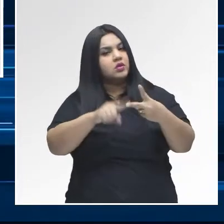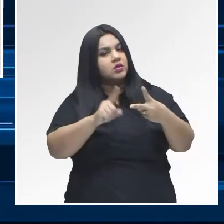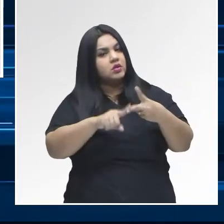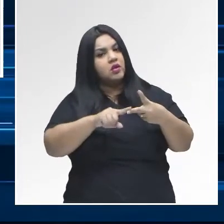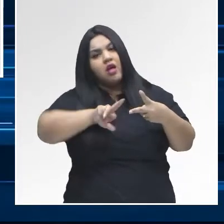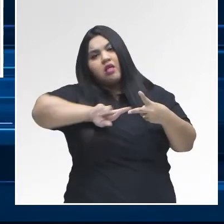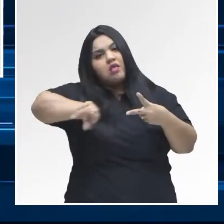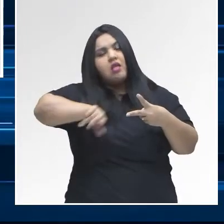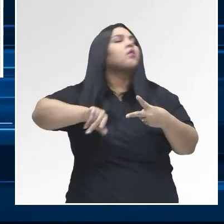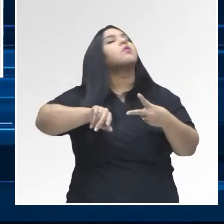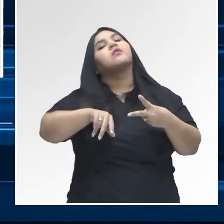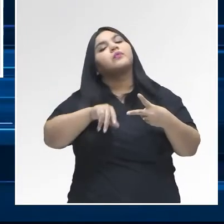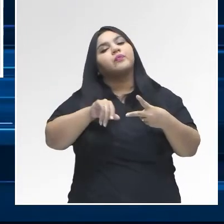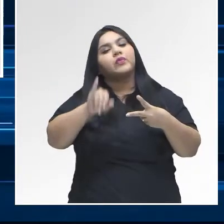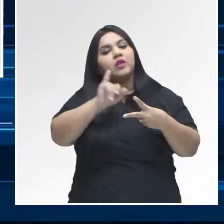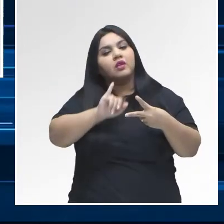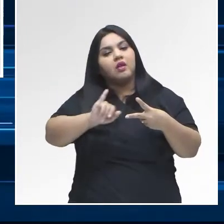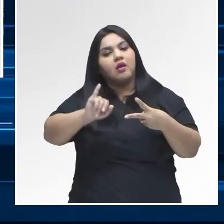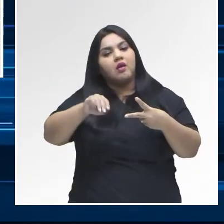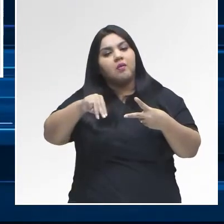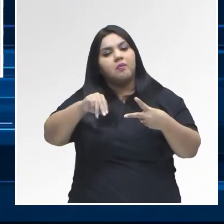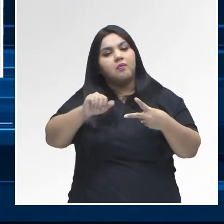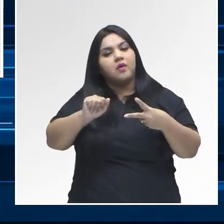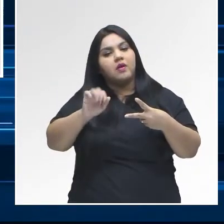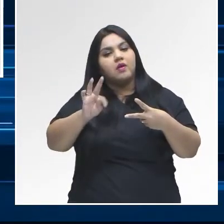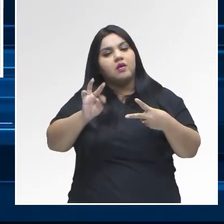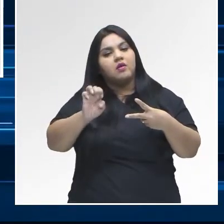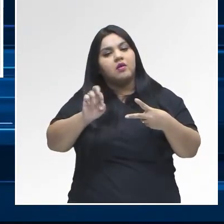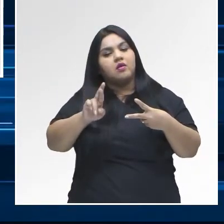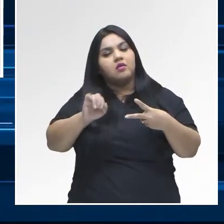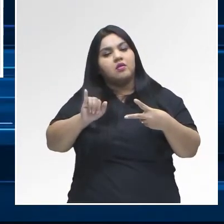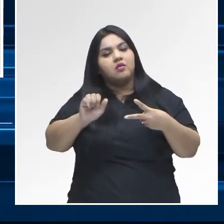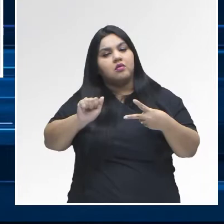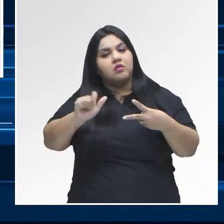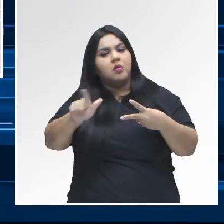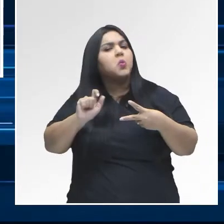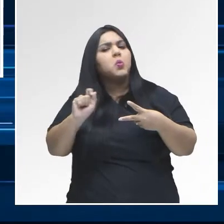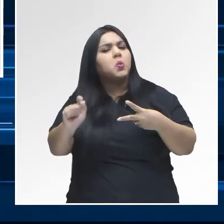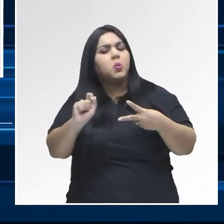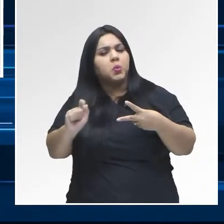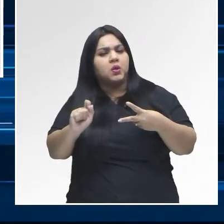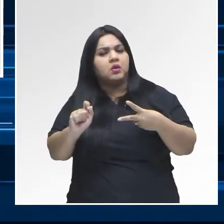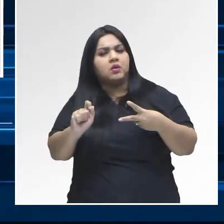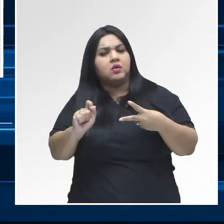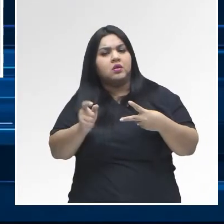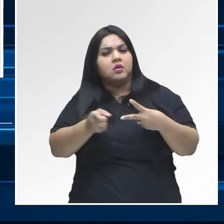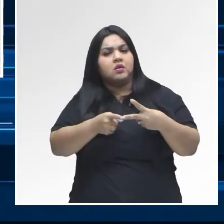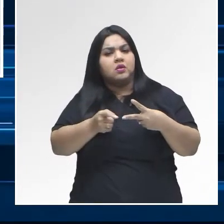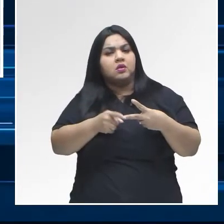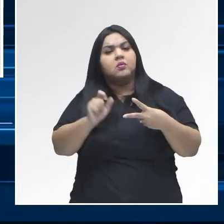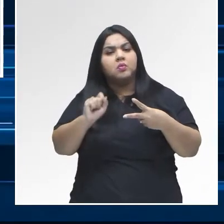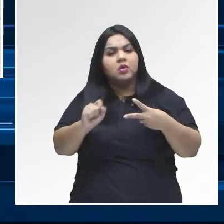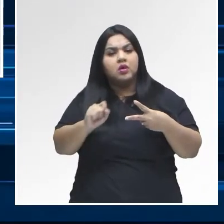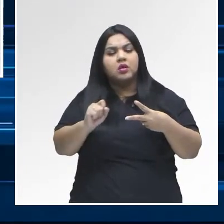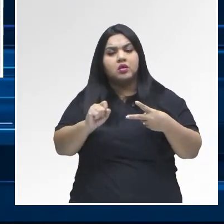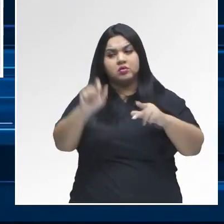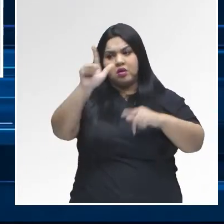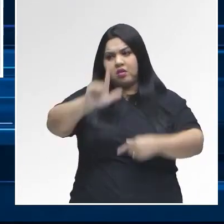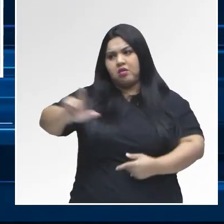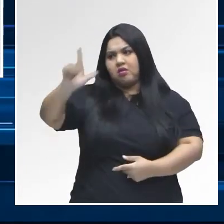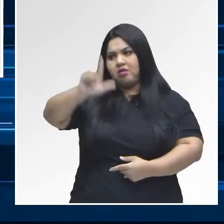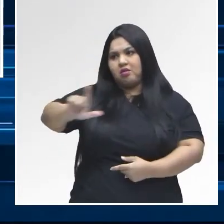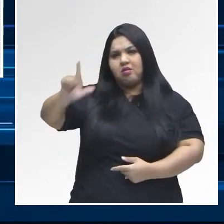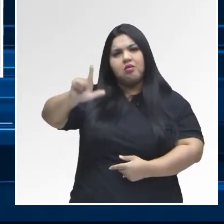cultura imaterial. Como, professor? O que é a cultura imaterial de um povo? Pode ser produção literária,